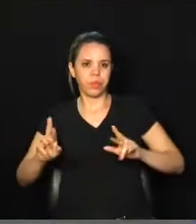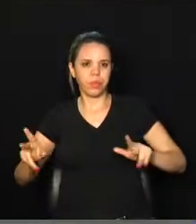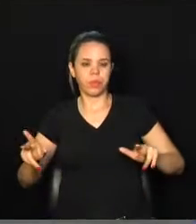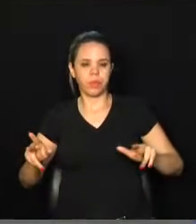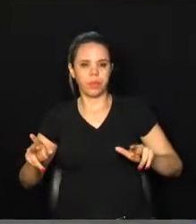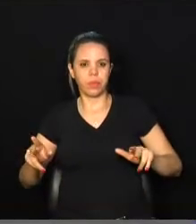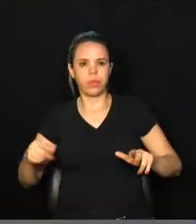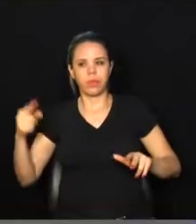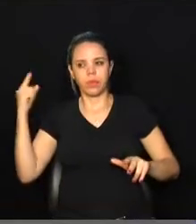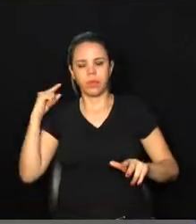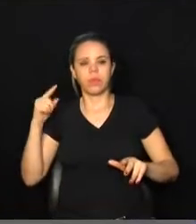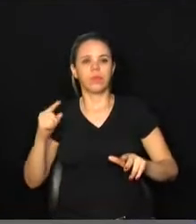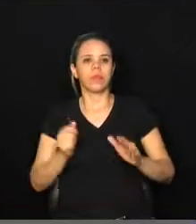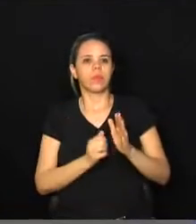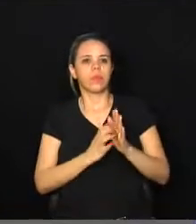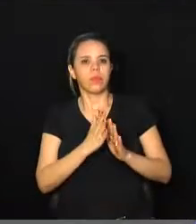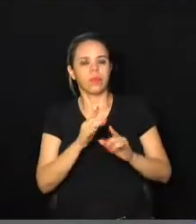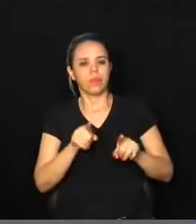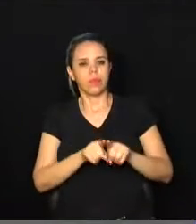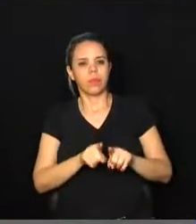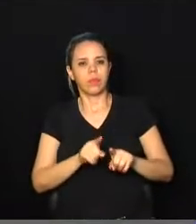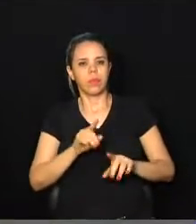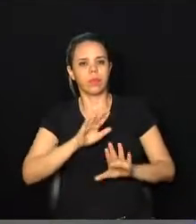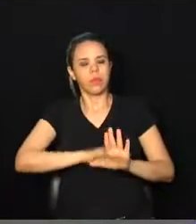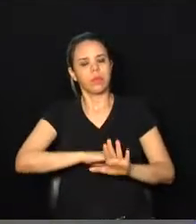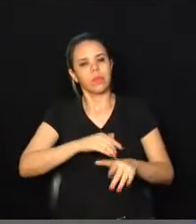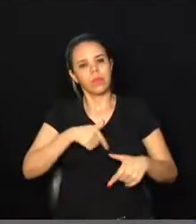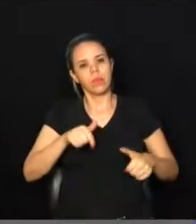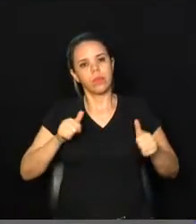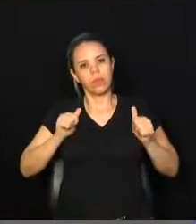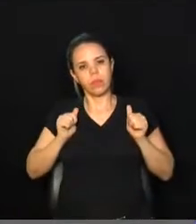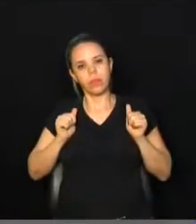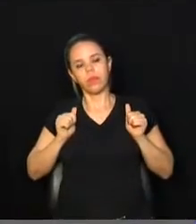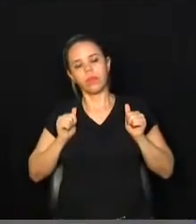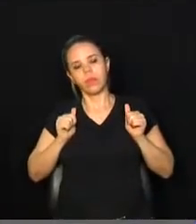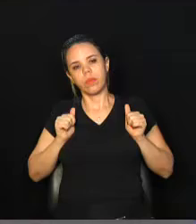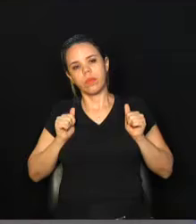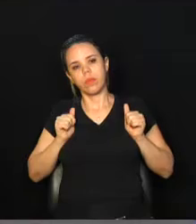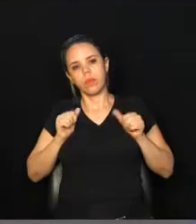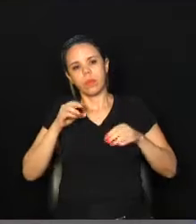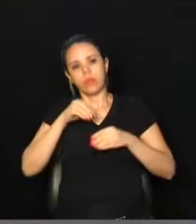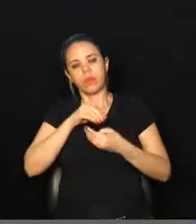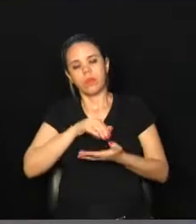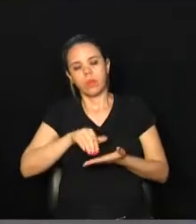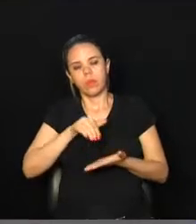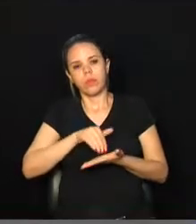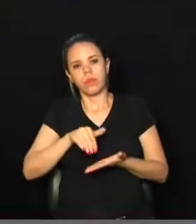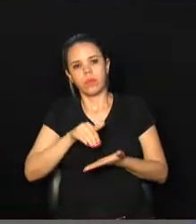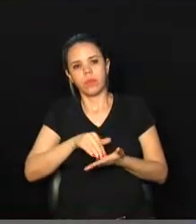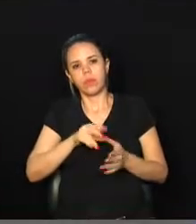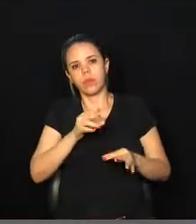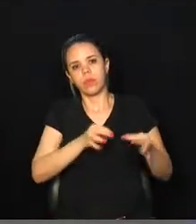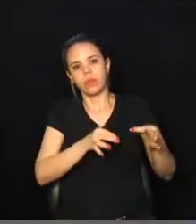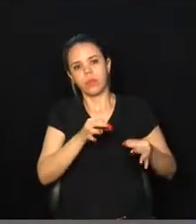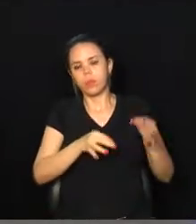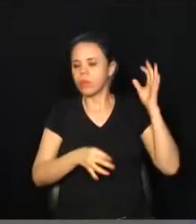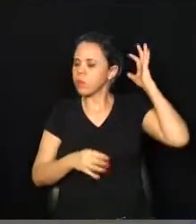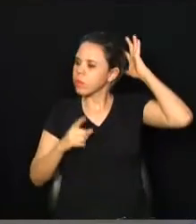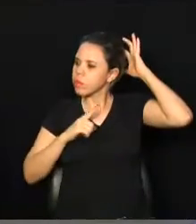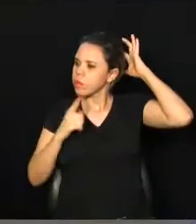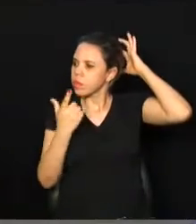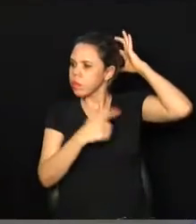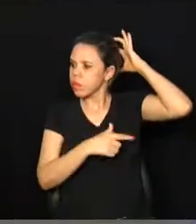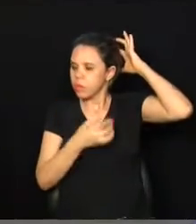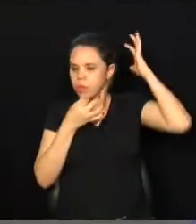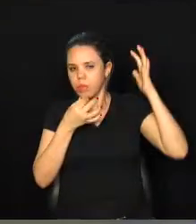lá dos burocratas que ficam atrás das mesas, ou lá dentro da Secretaria de Assuntos Jurídicos, que tem uma outra